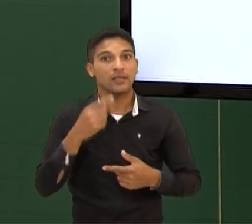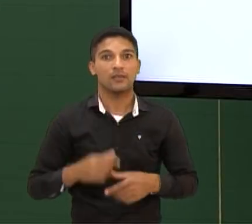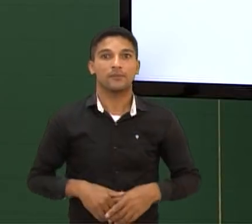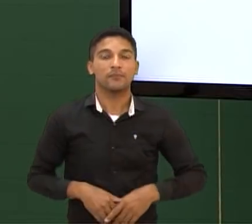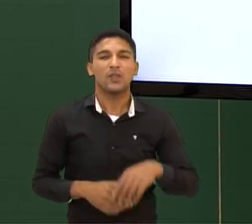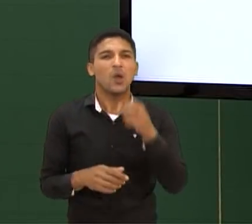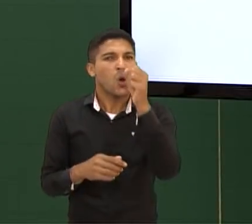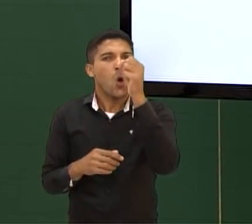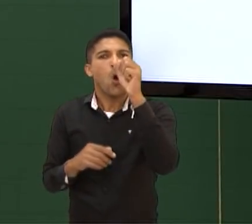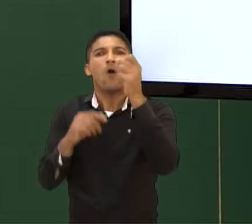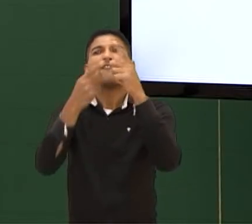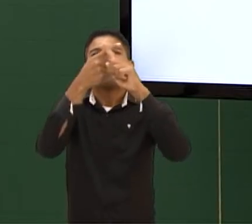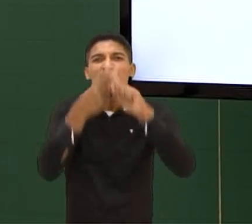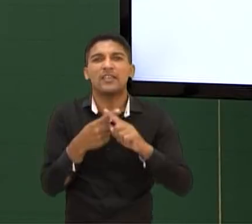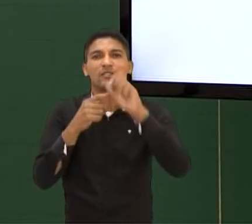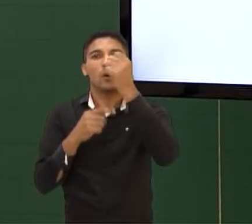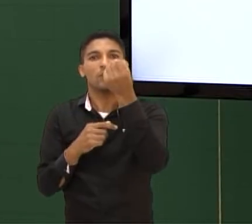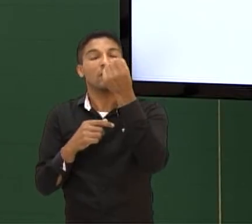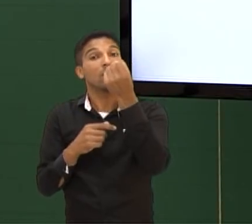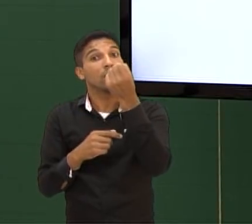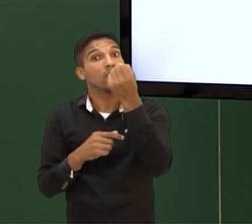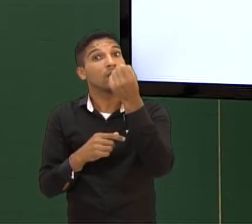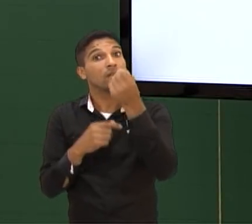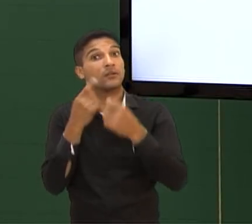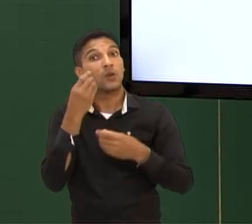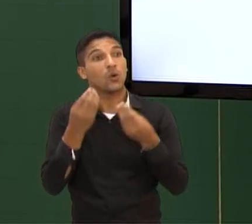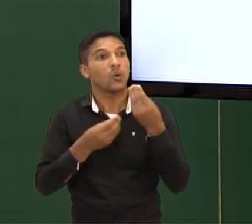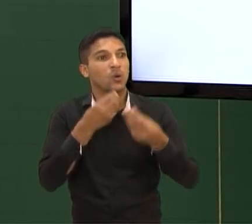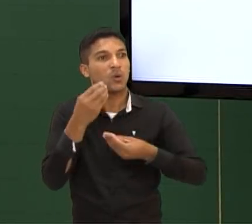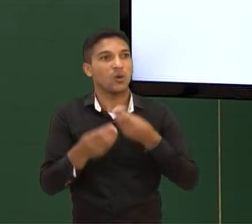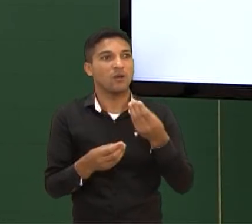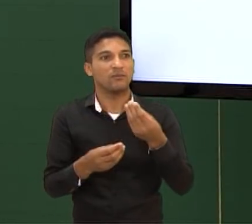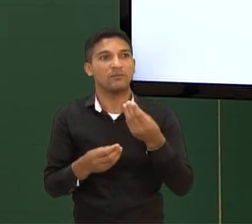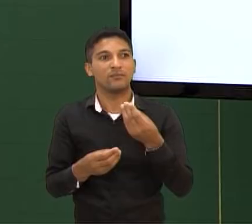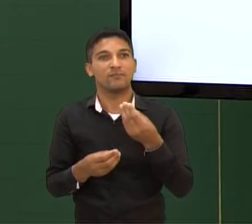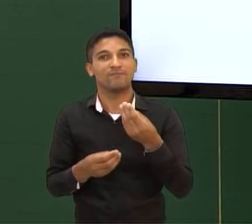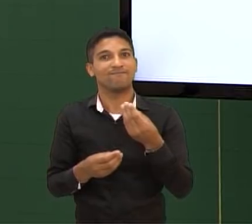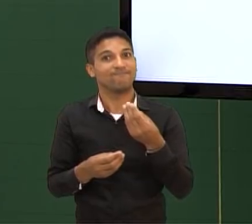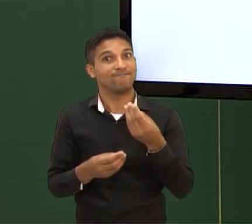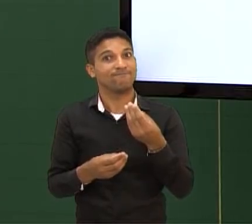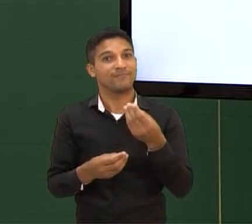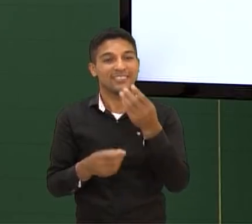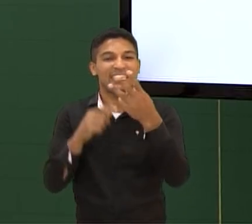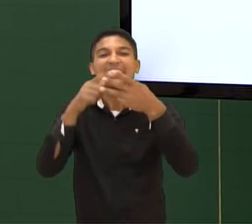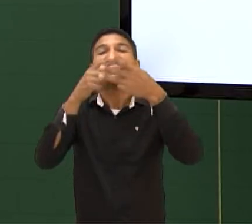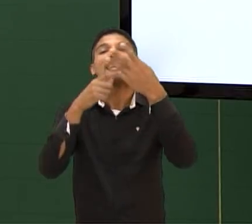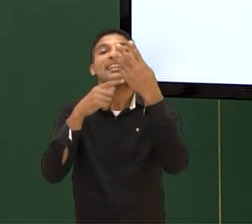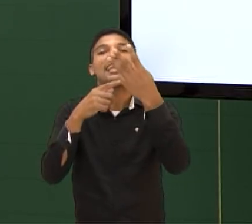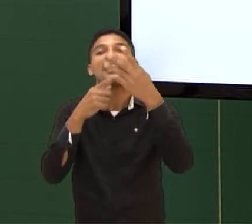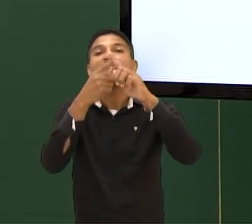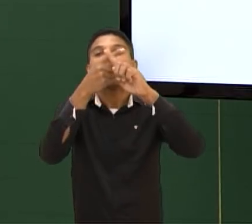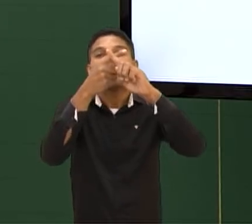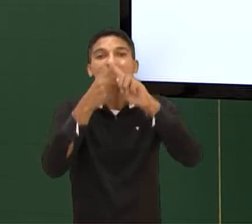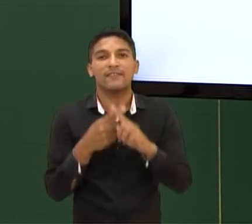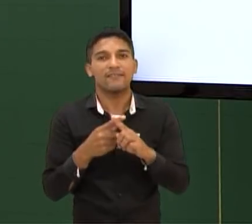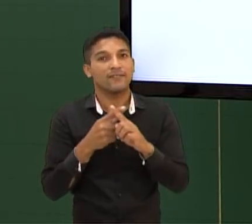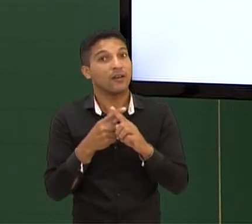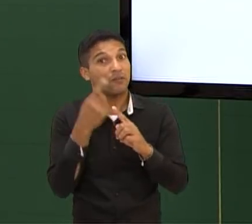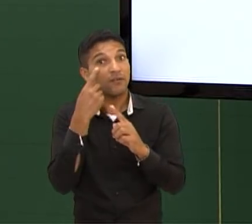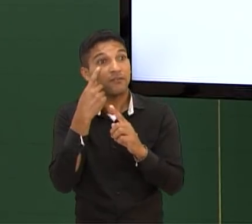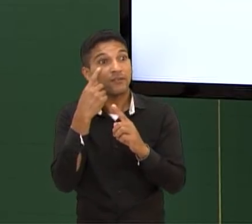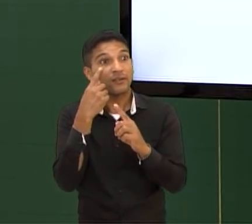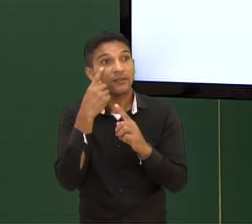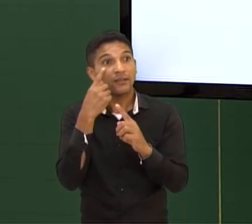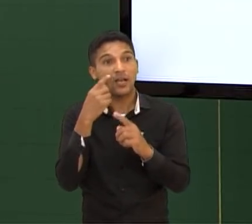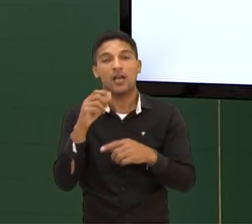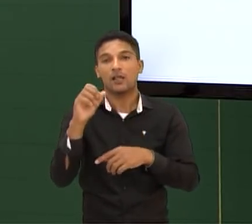16. 8 vezes 3 é 24. Passou o 3. Eu preciso pegar o quê? Um número menor. Então, é